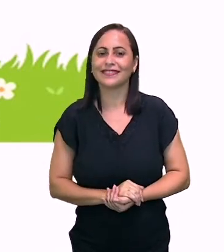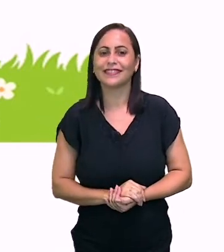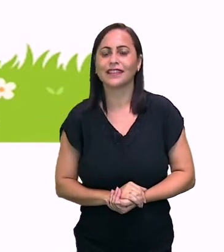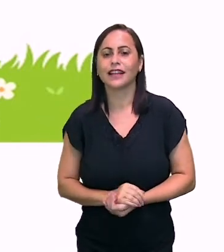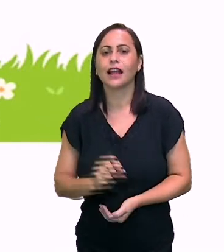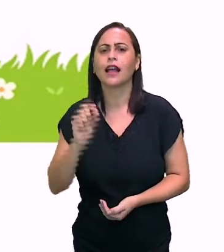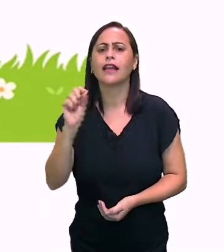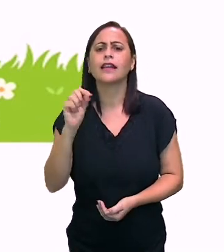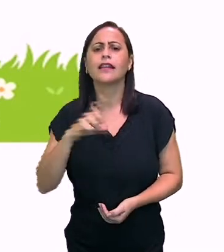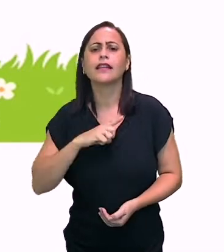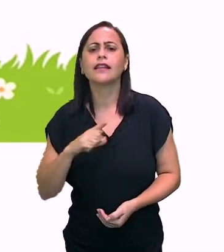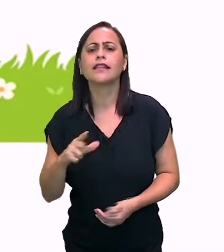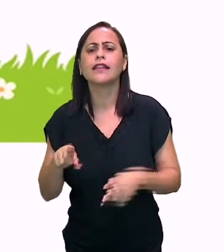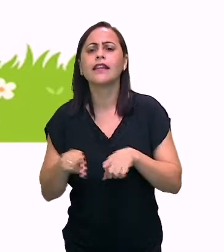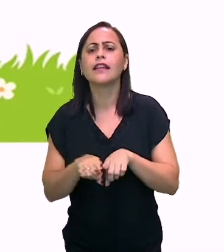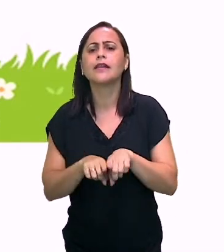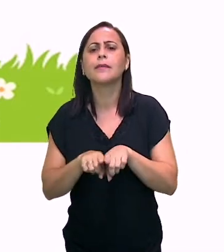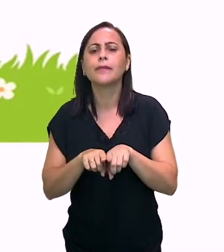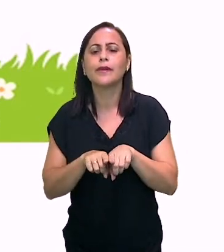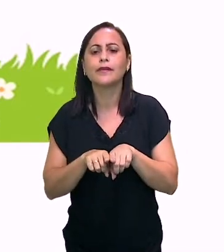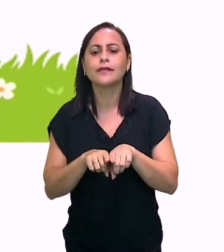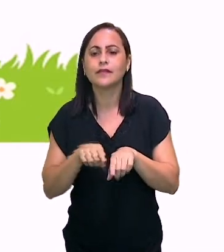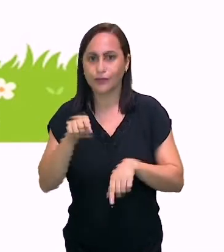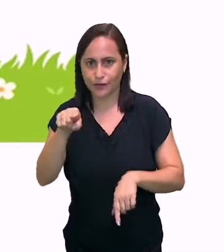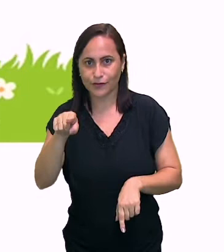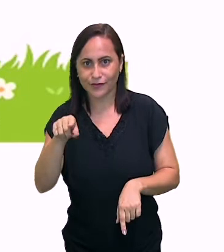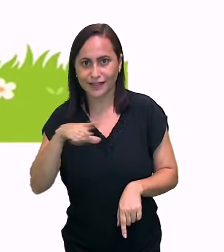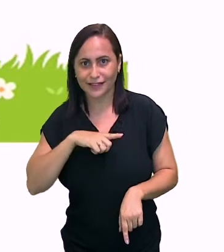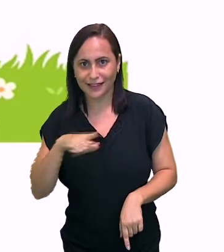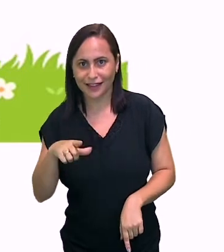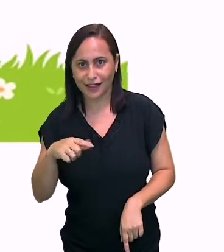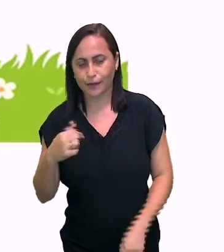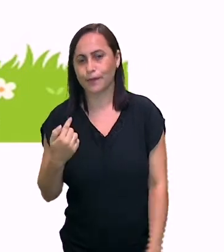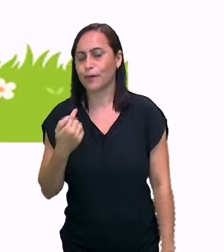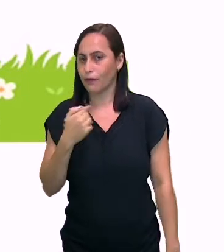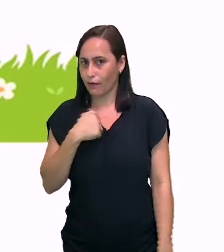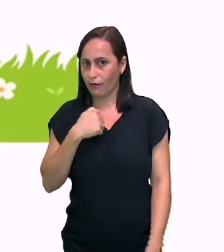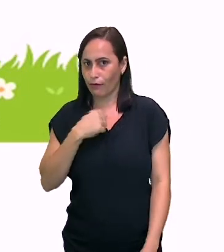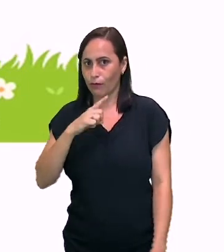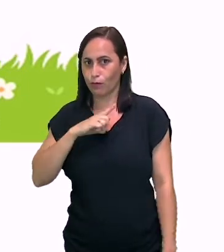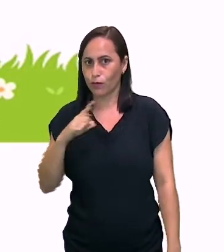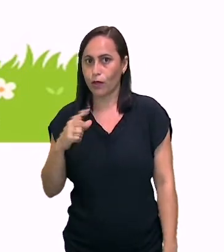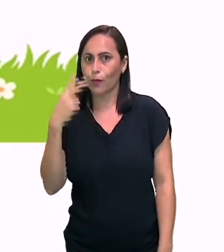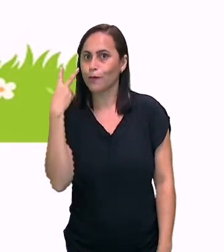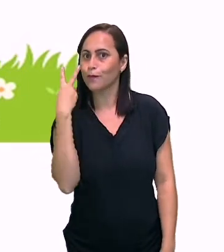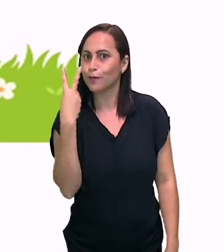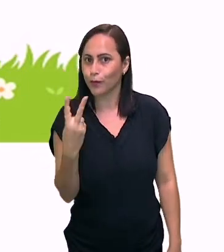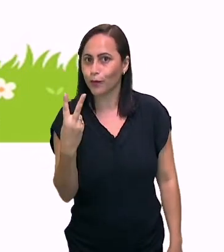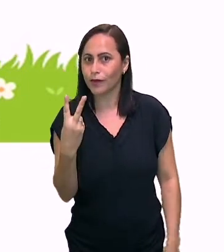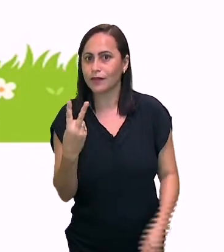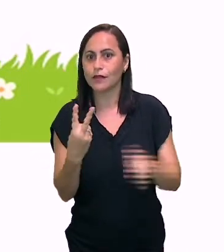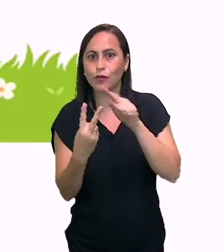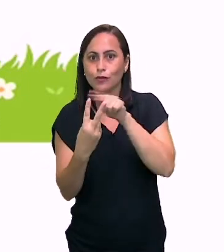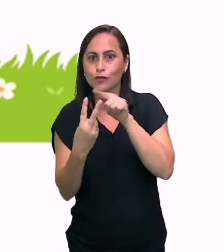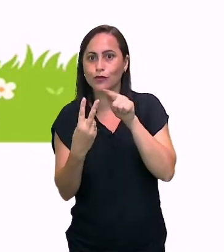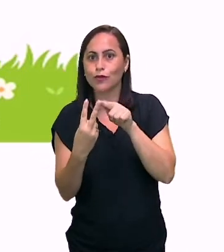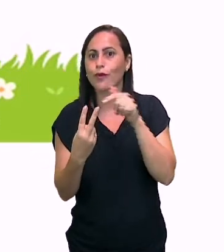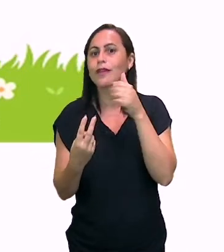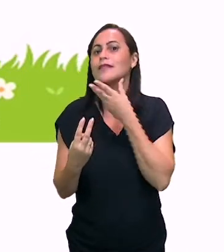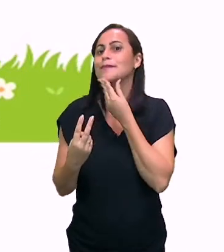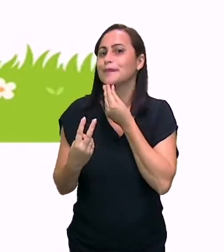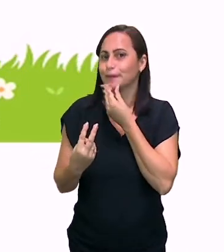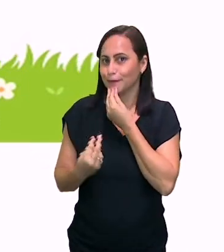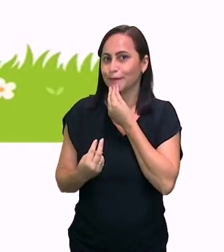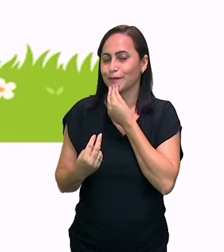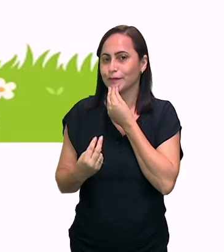Quem tem irmãos? Tem? Eu tenho dois. Dois meninos. E vocês